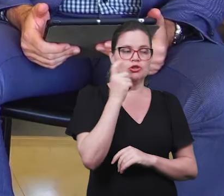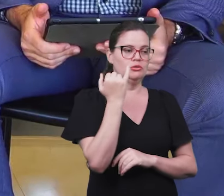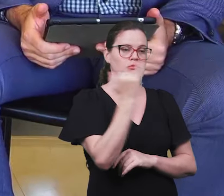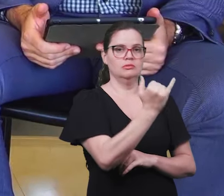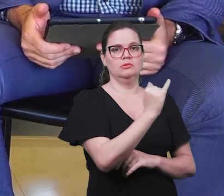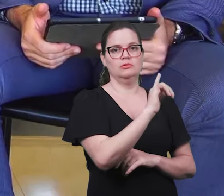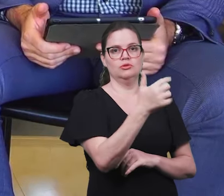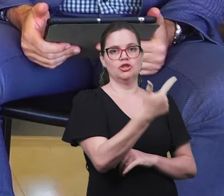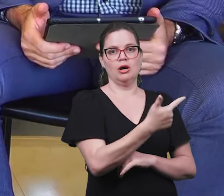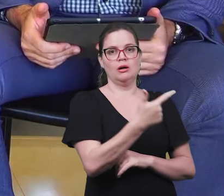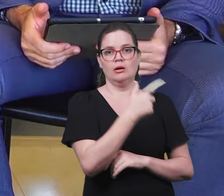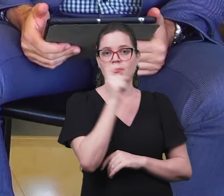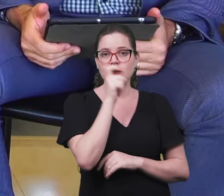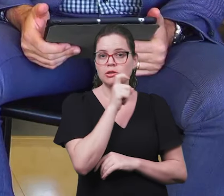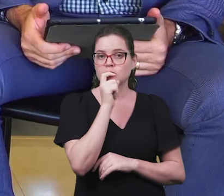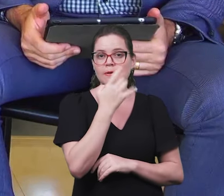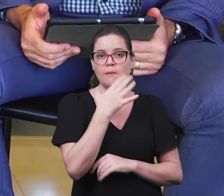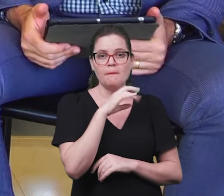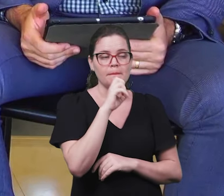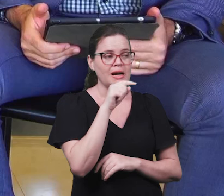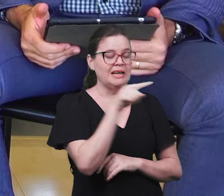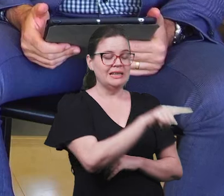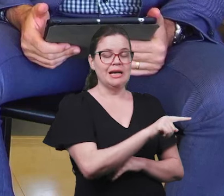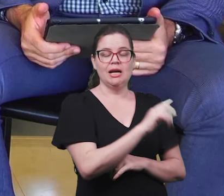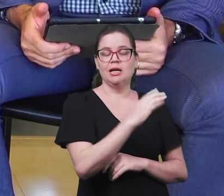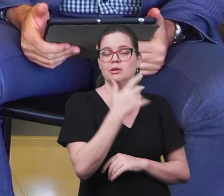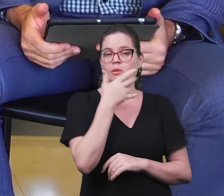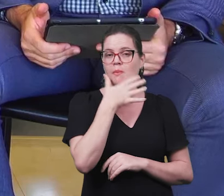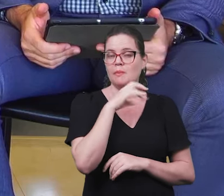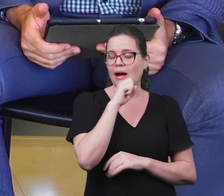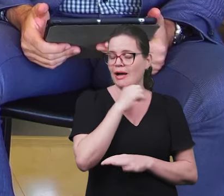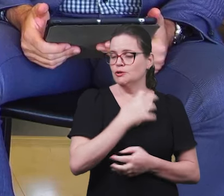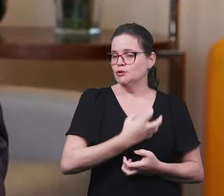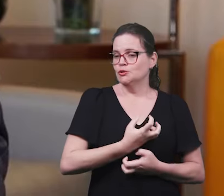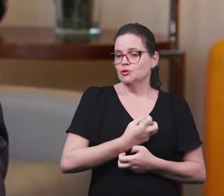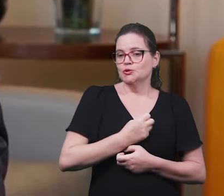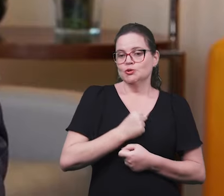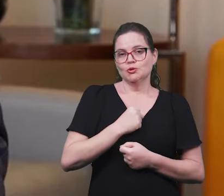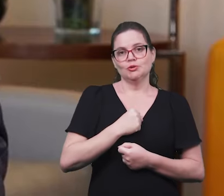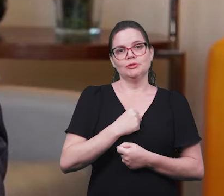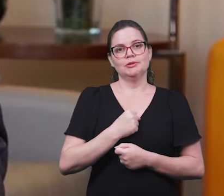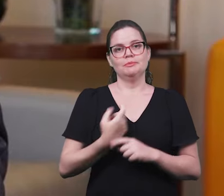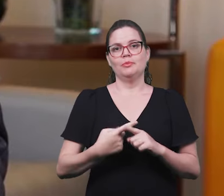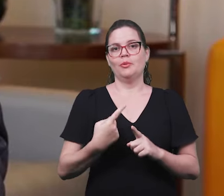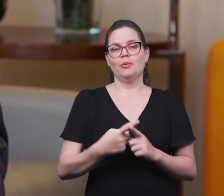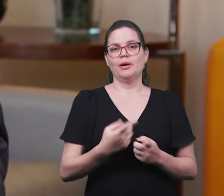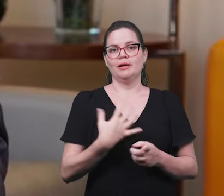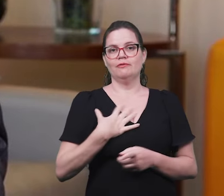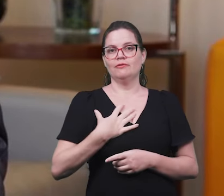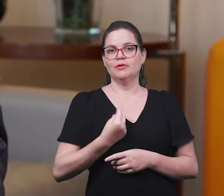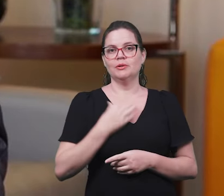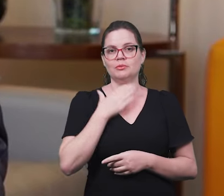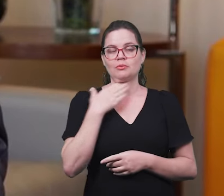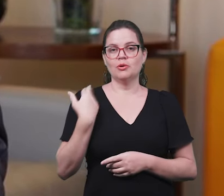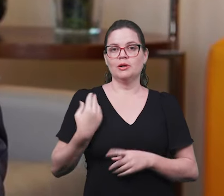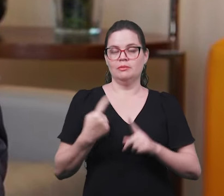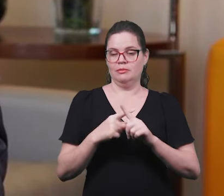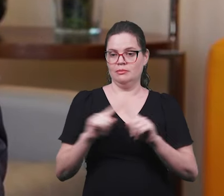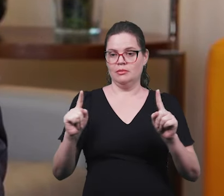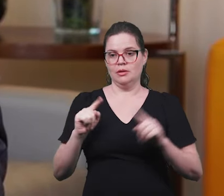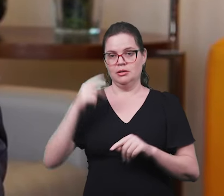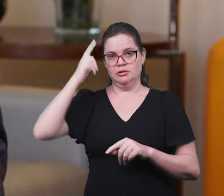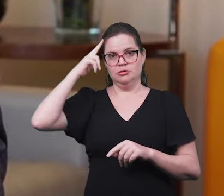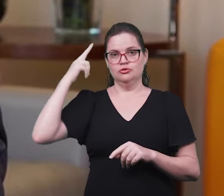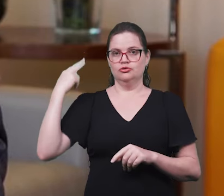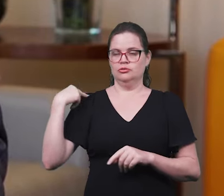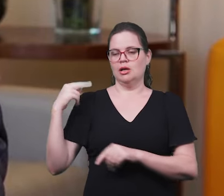Jacó, né, que sofreu muito, mas José foi preservado, né? A sua vida